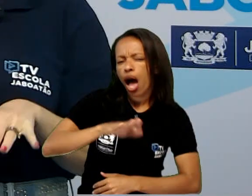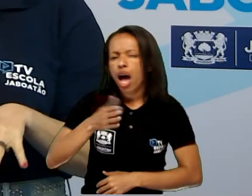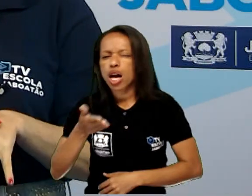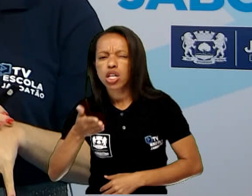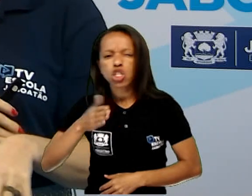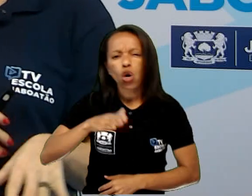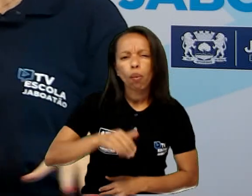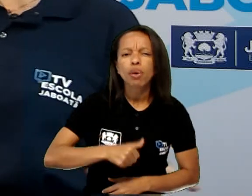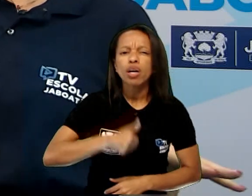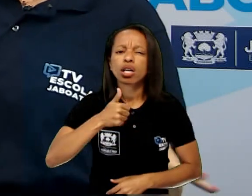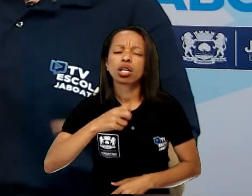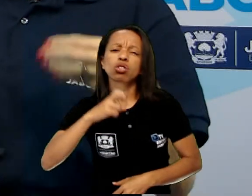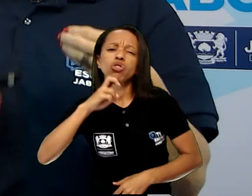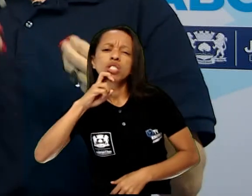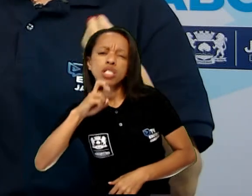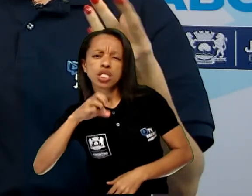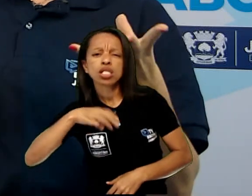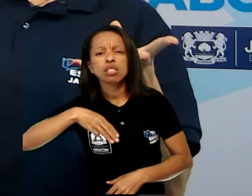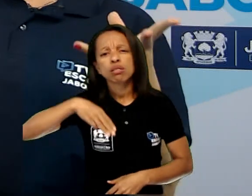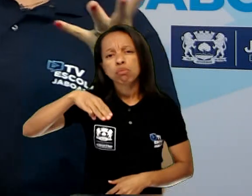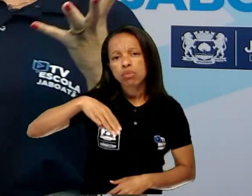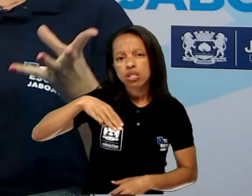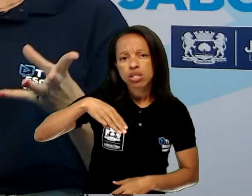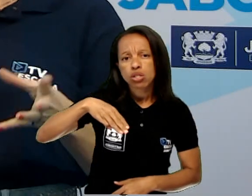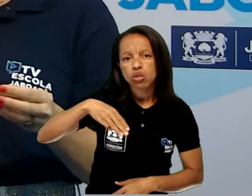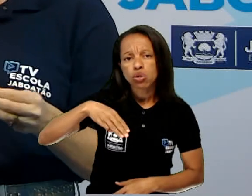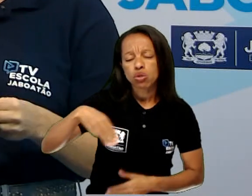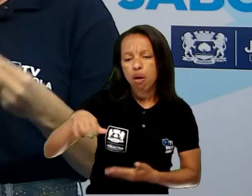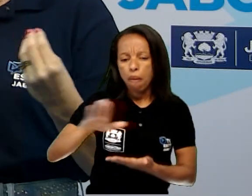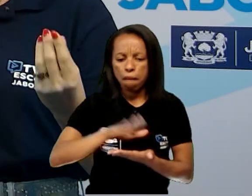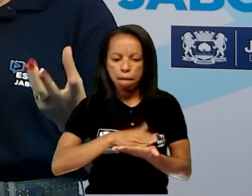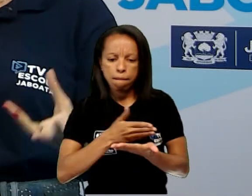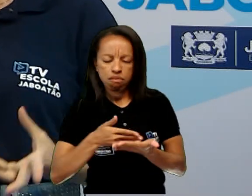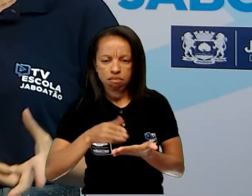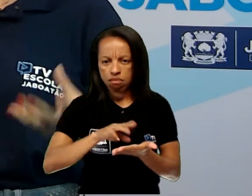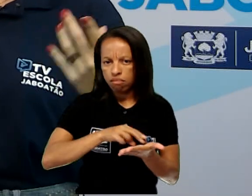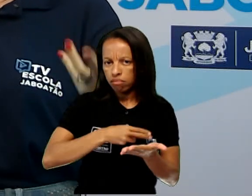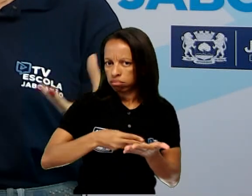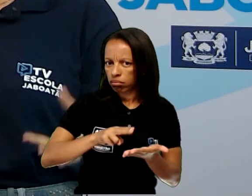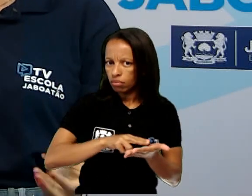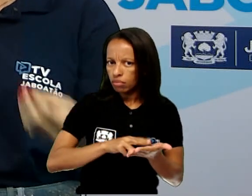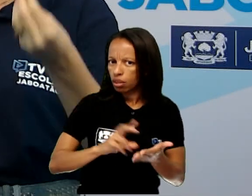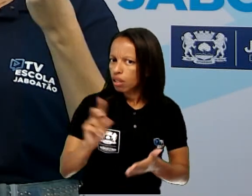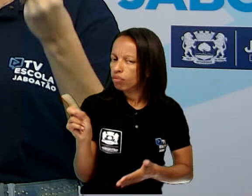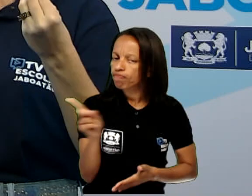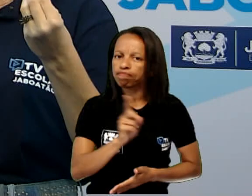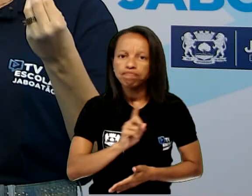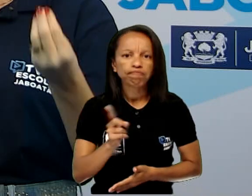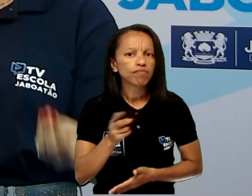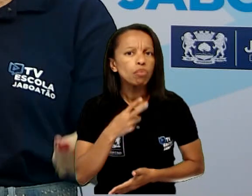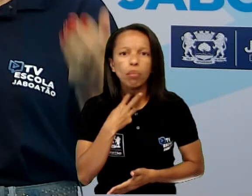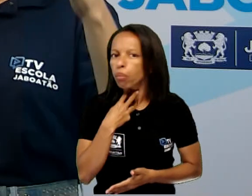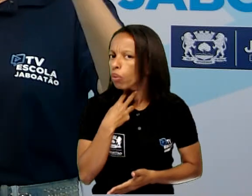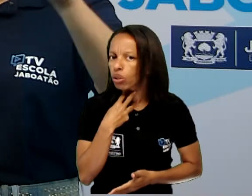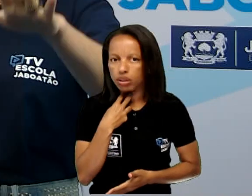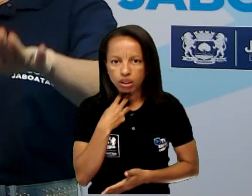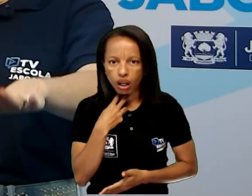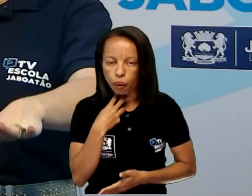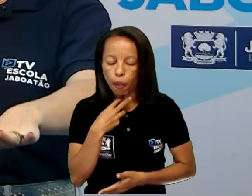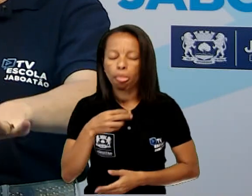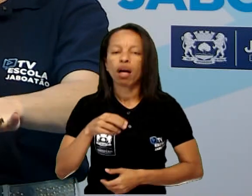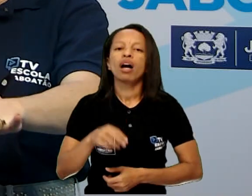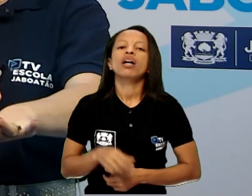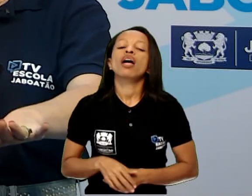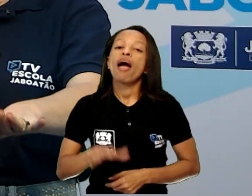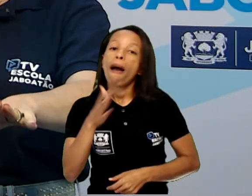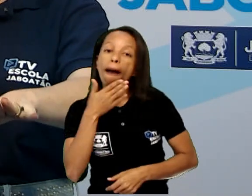passar manteiga, essas receitas caseiras, né, que tantas pessoas falam. O que é mais indicado é colocar